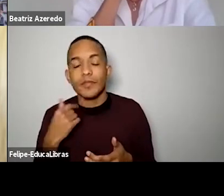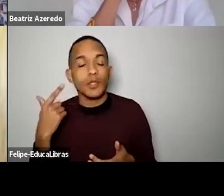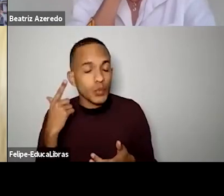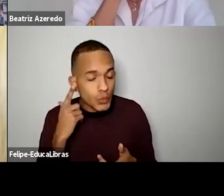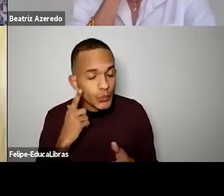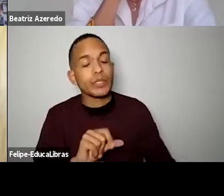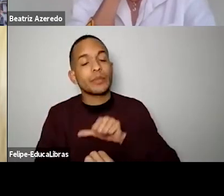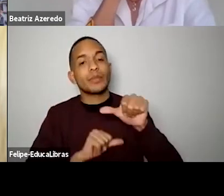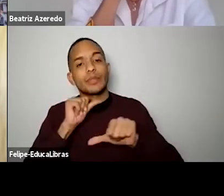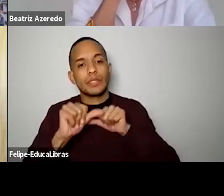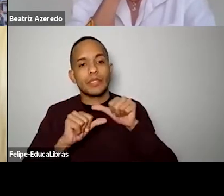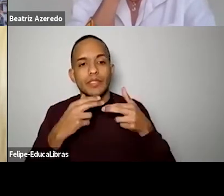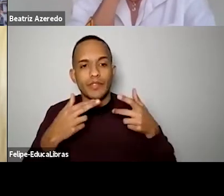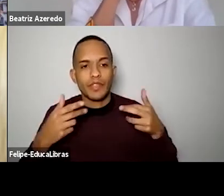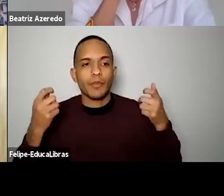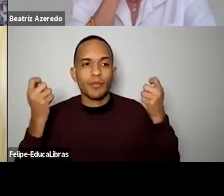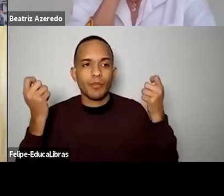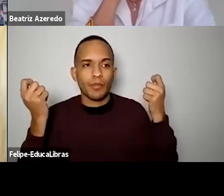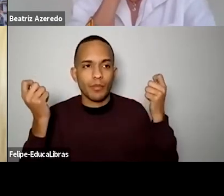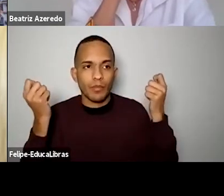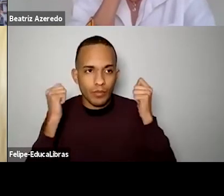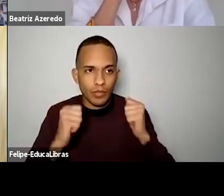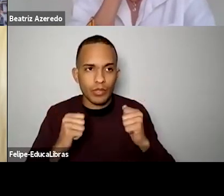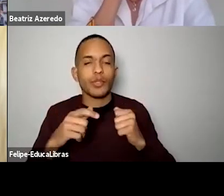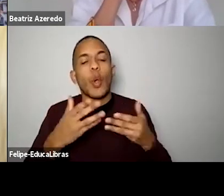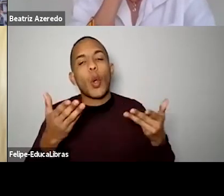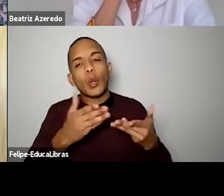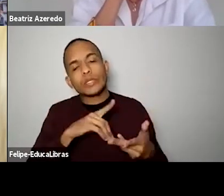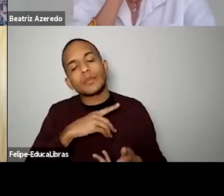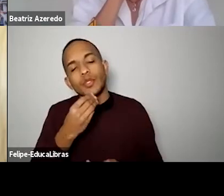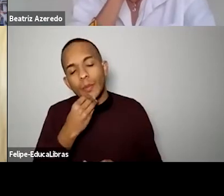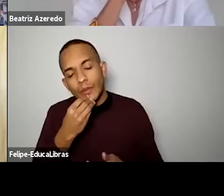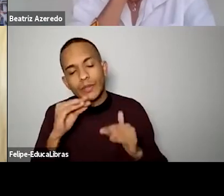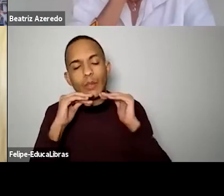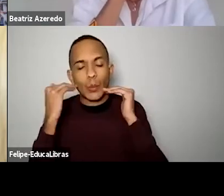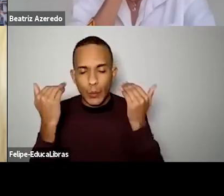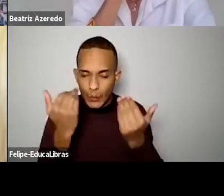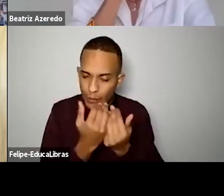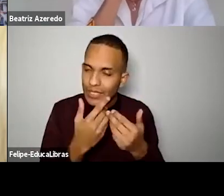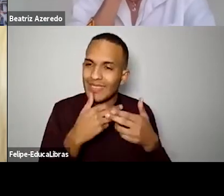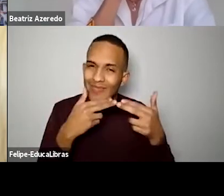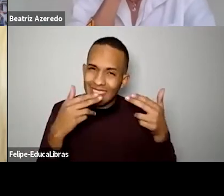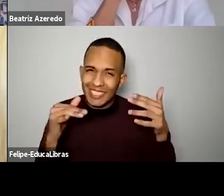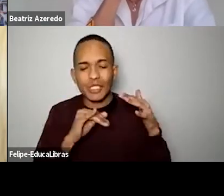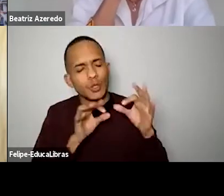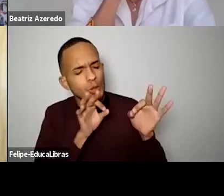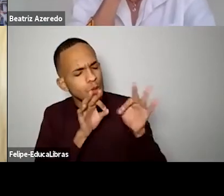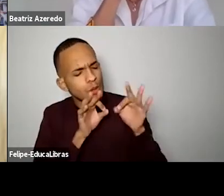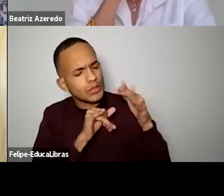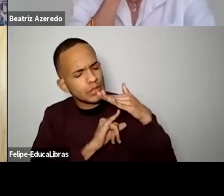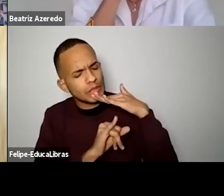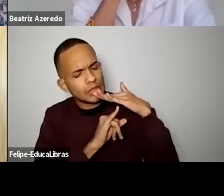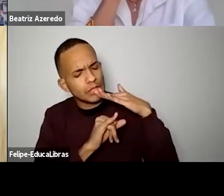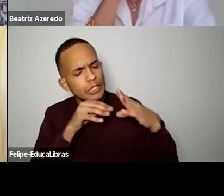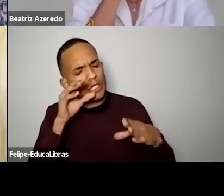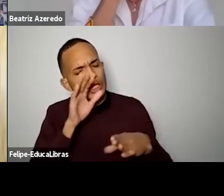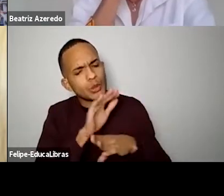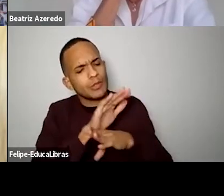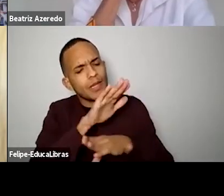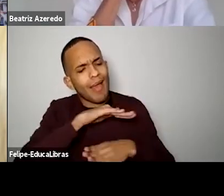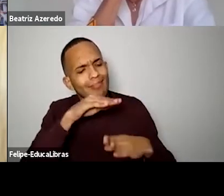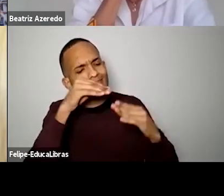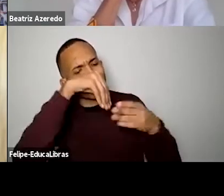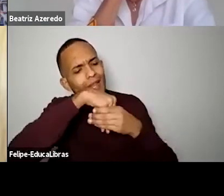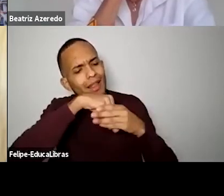mudanças que nós podemos. Eu acho que nós temos aqui uma oportunidade de estar dentro de um congresso em que muitas organizações estão atuando dentro das favelas, mas para ter esse